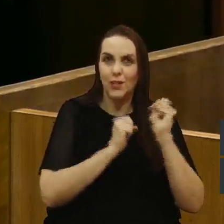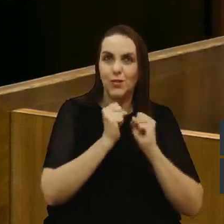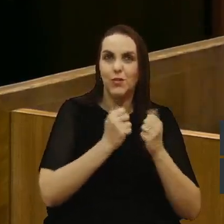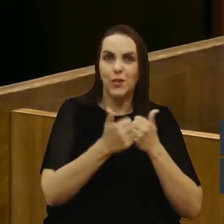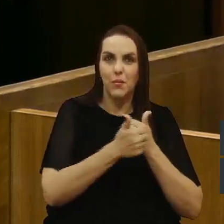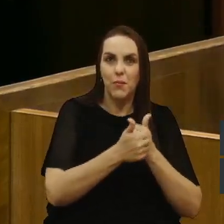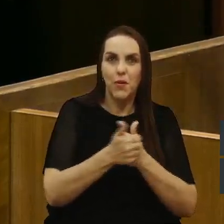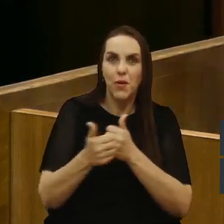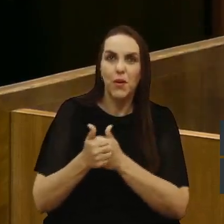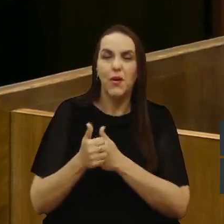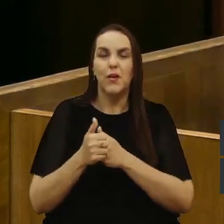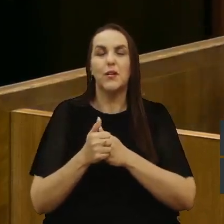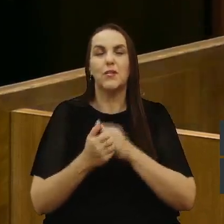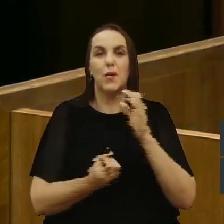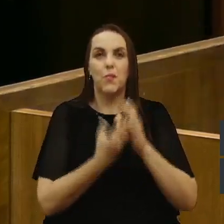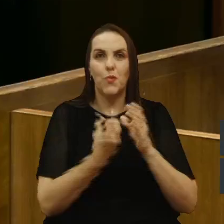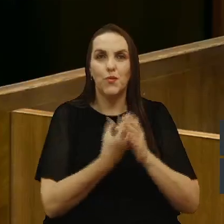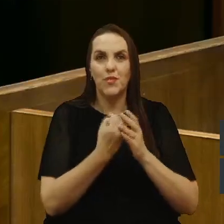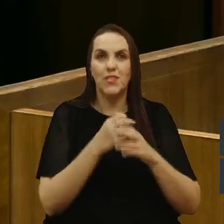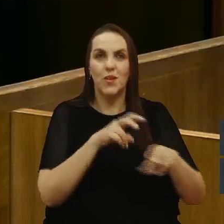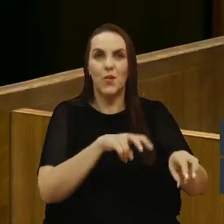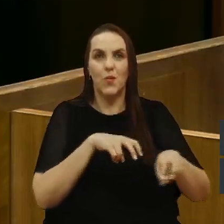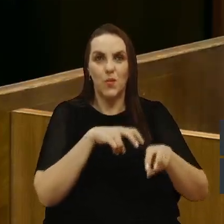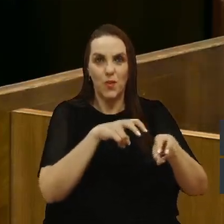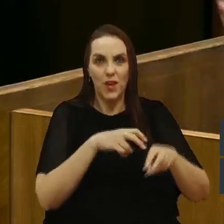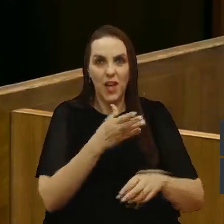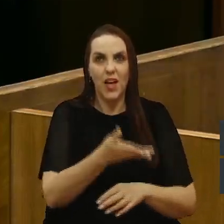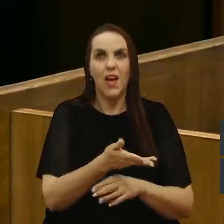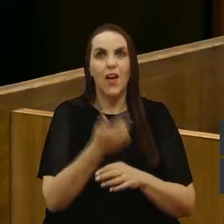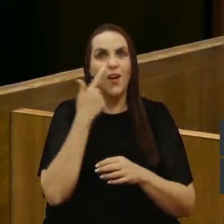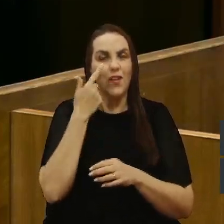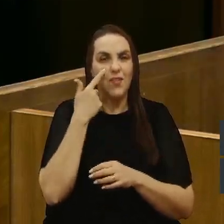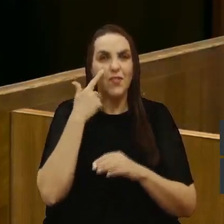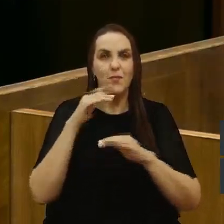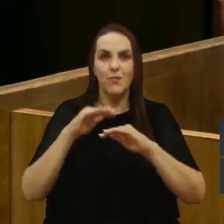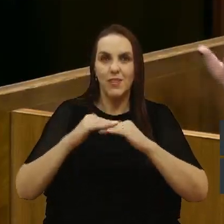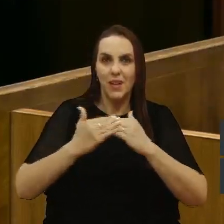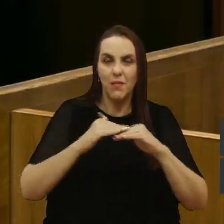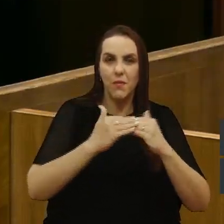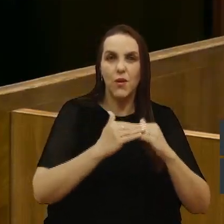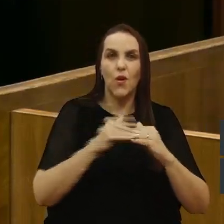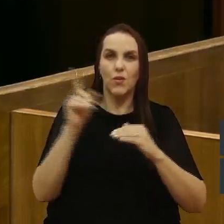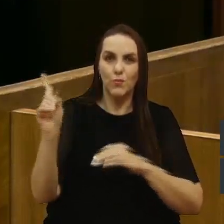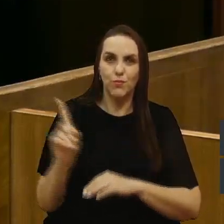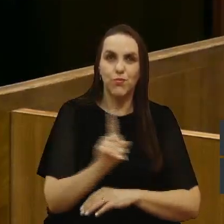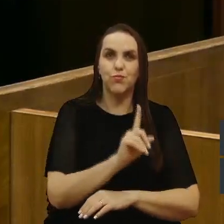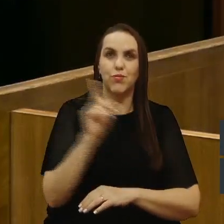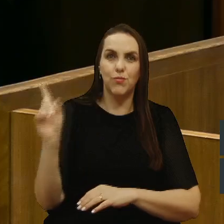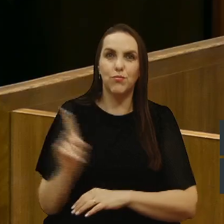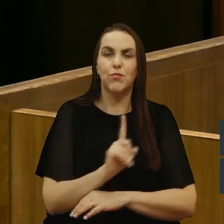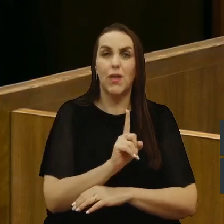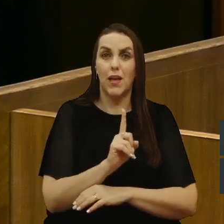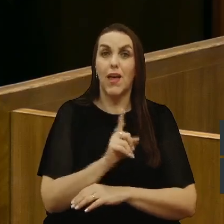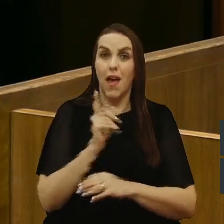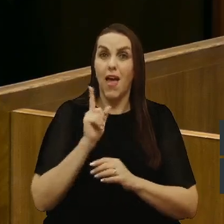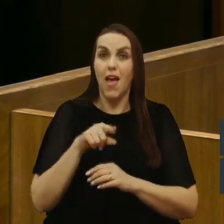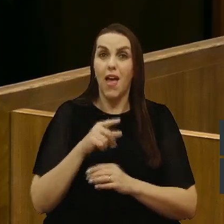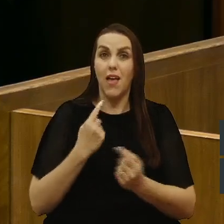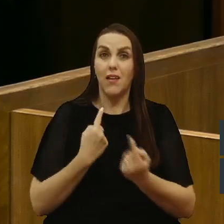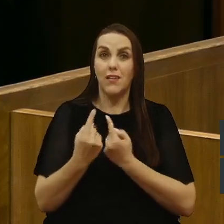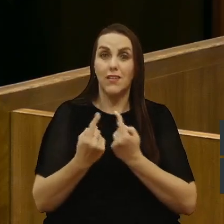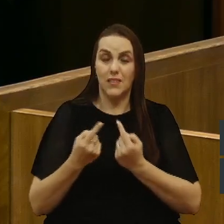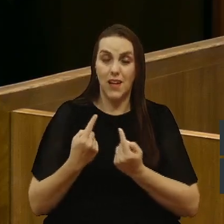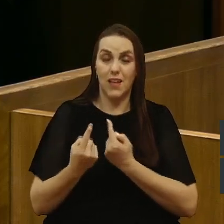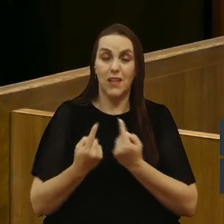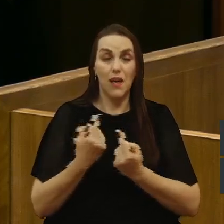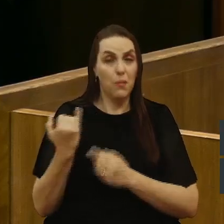os produtores rurais que passam por lá, a gente verificou diversos caminhões, né? Passando por aquilo. Então, é uma estrada importante e que